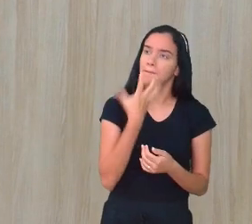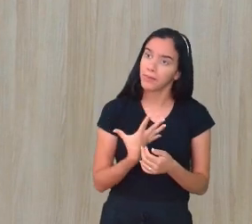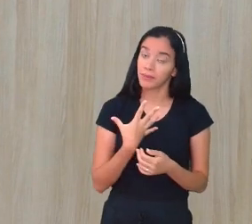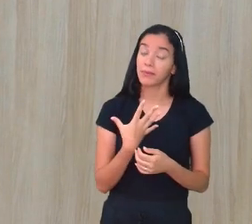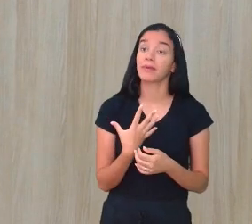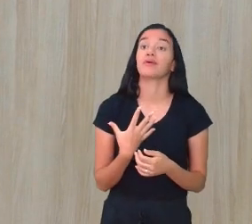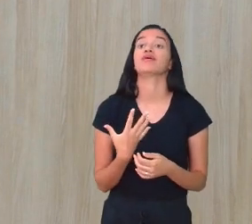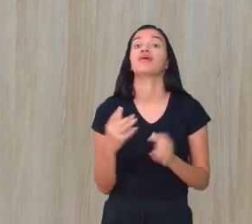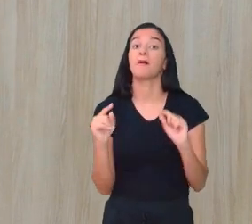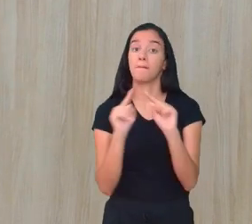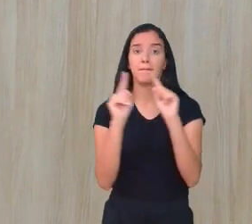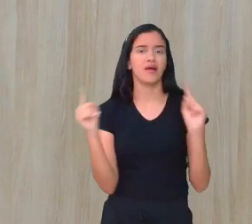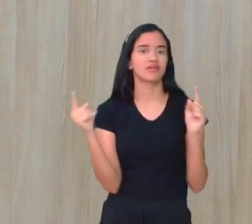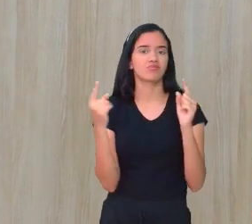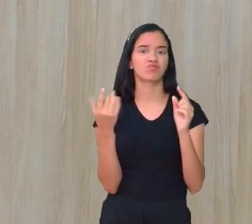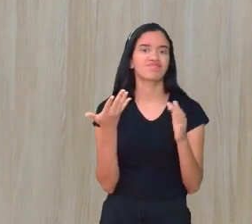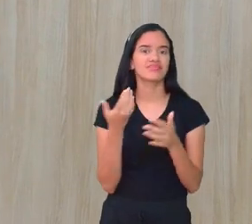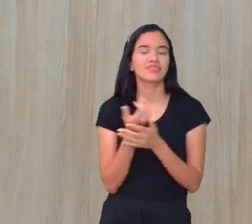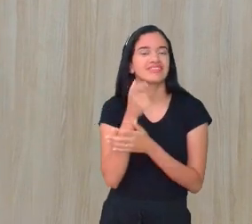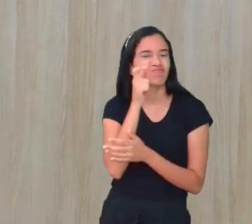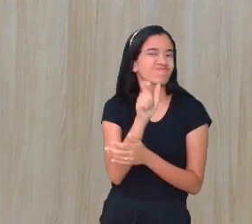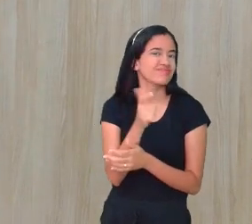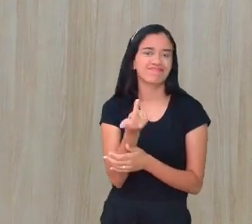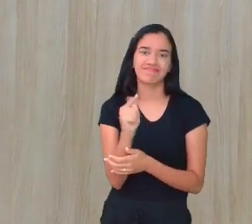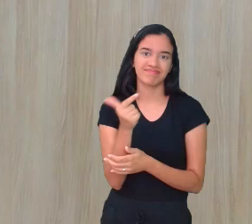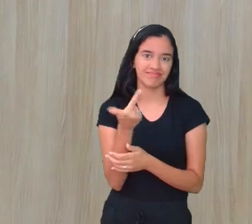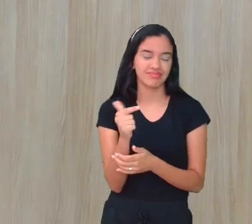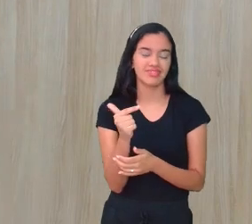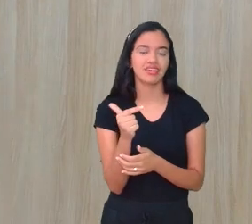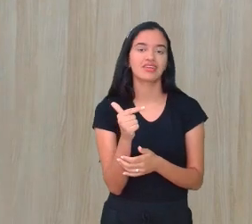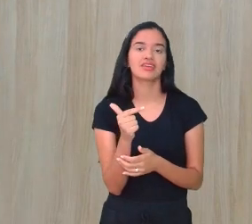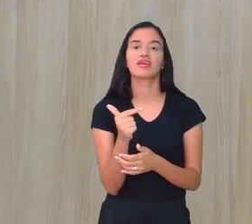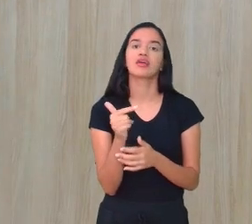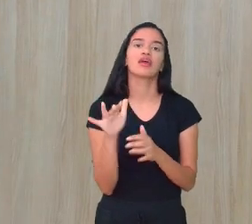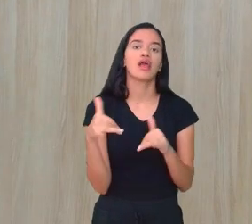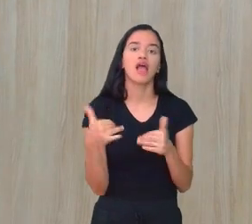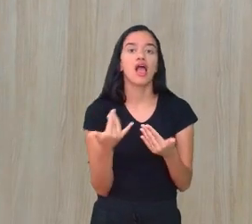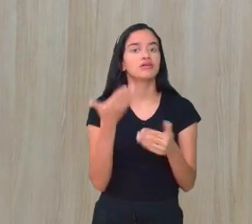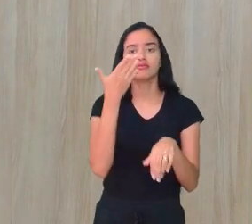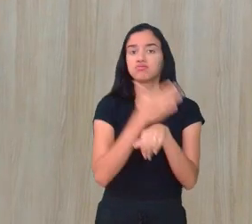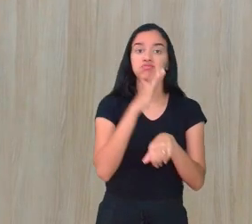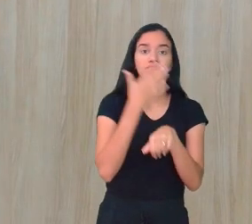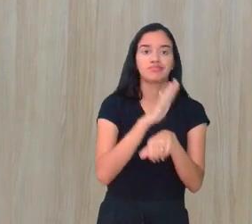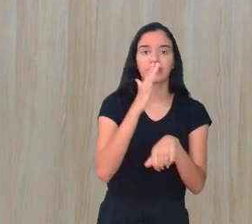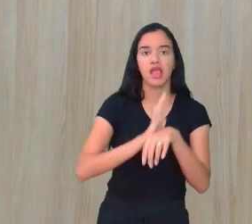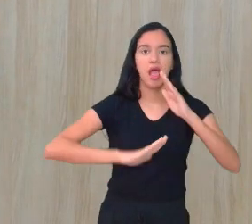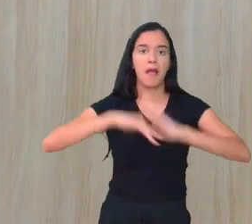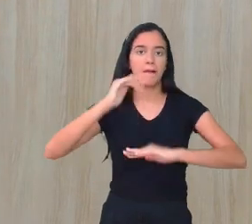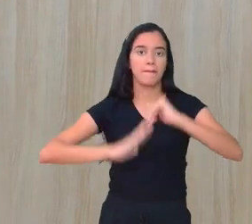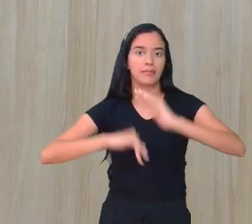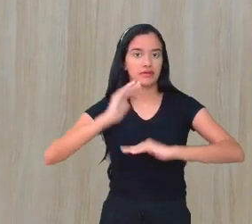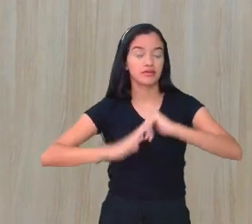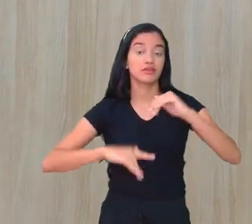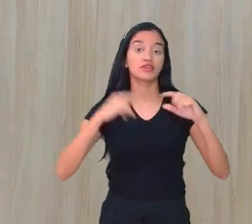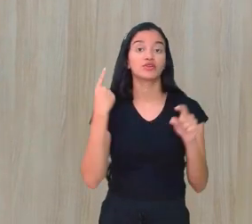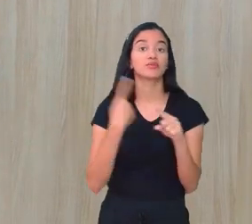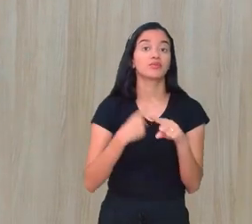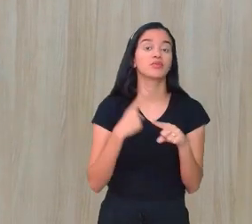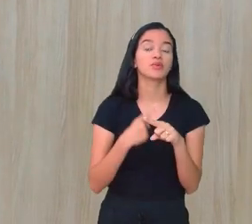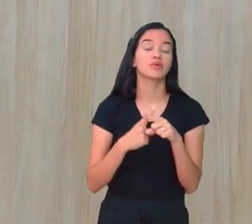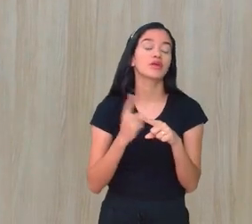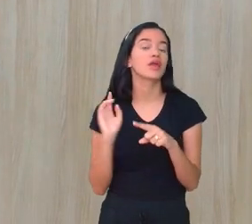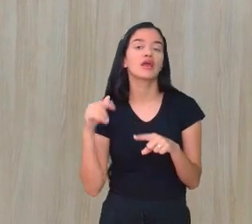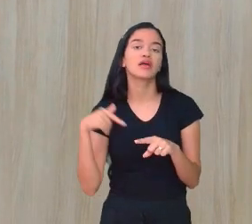professora Cláudia. Mas ela não tem esse interesse. Então, ela acaba não treinando essas habilidades. Porque por mais que a